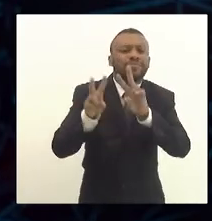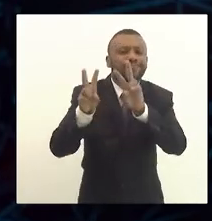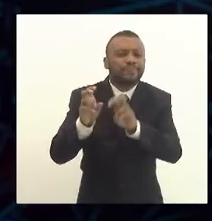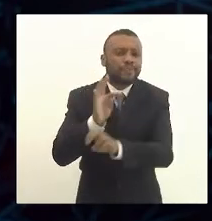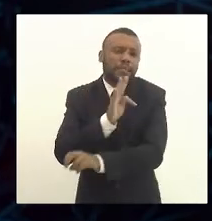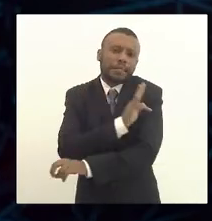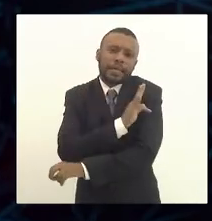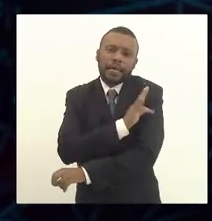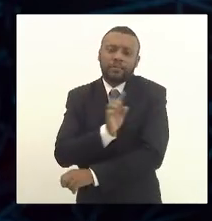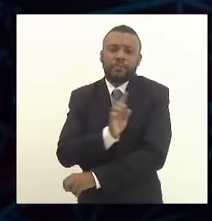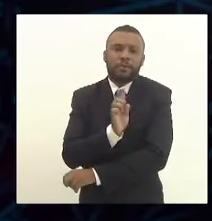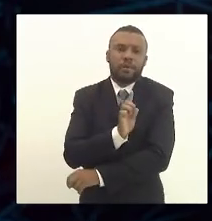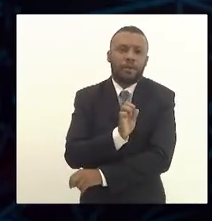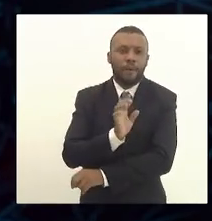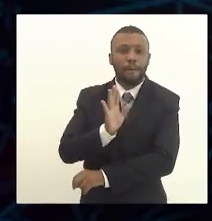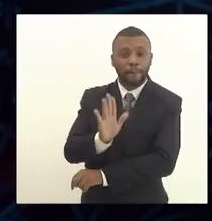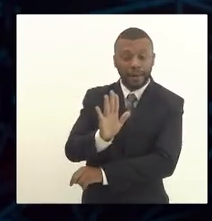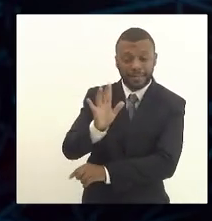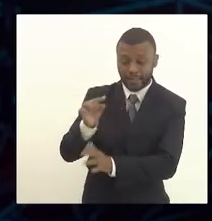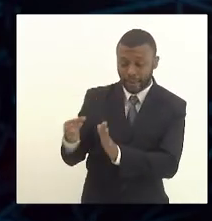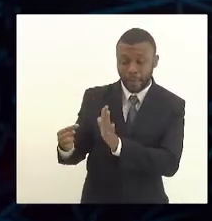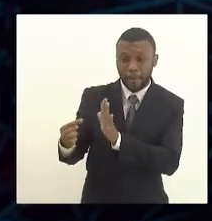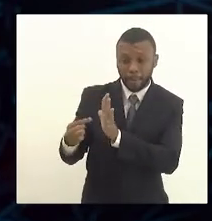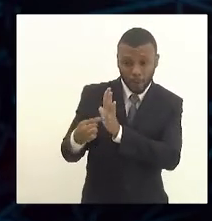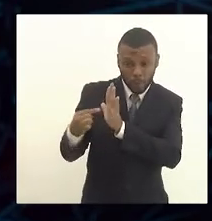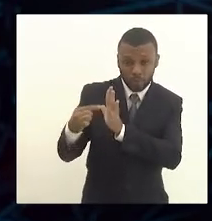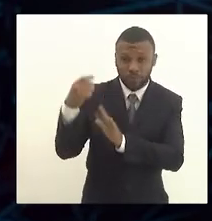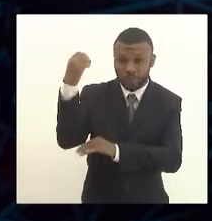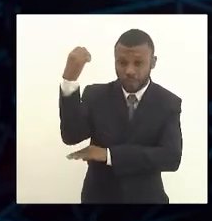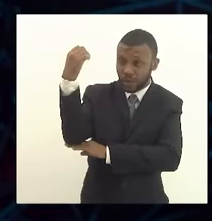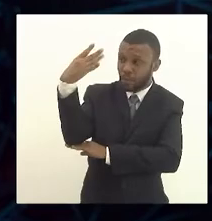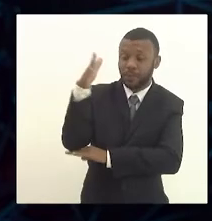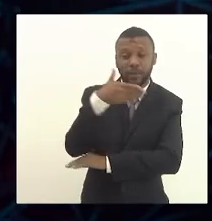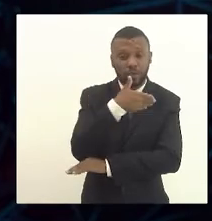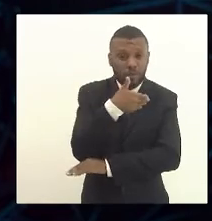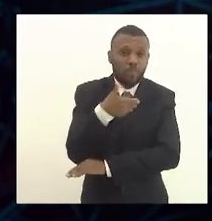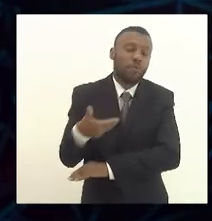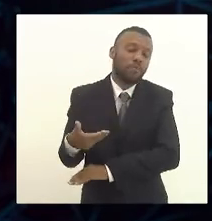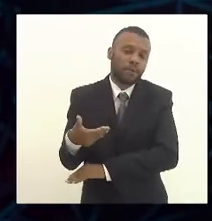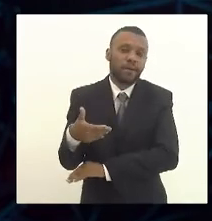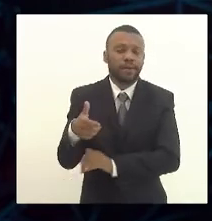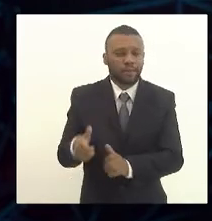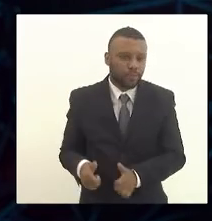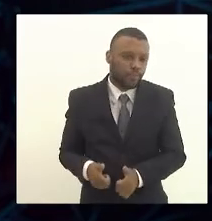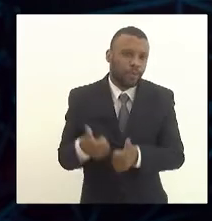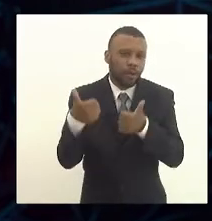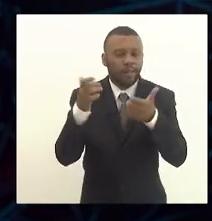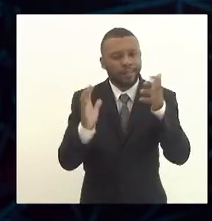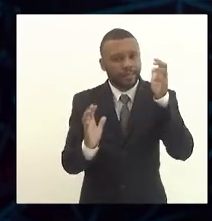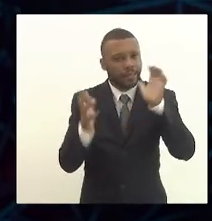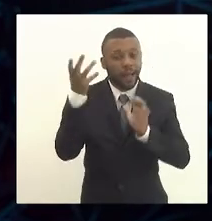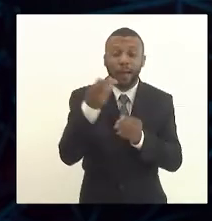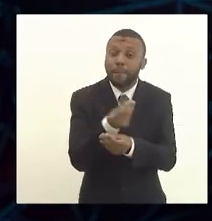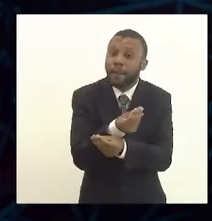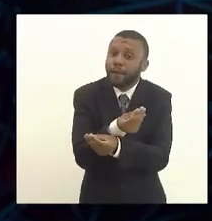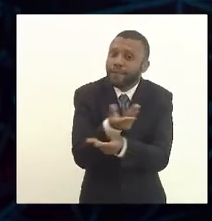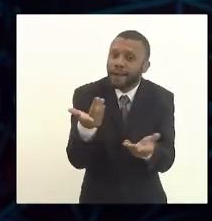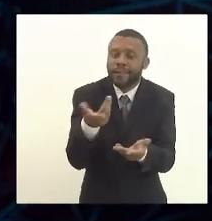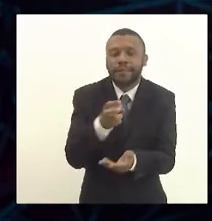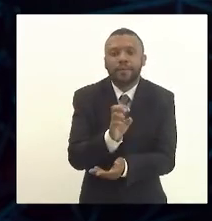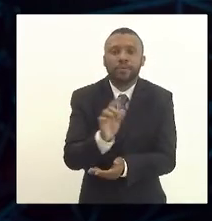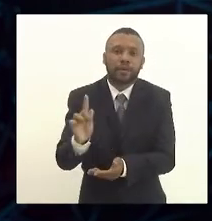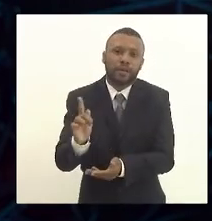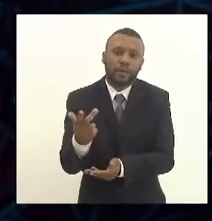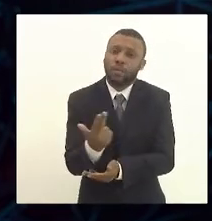esse ponto de iluminação pública é um dos melhores cenários para a oferta do 5G. Então, pode existir um cenário